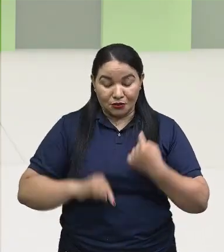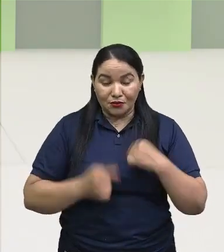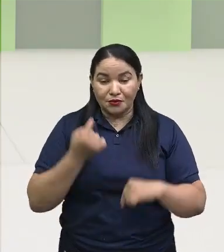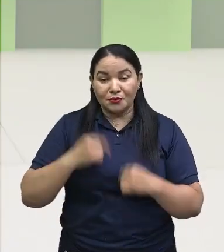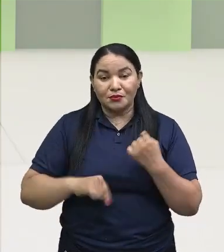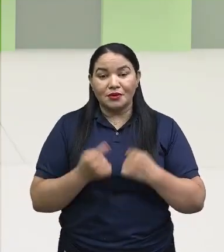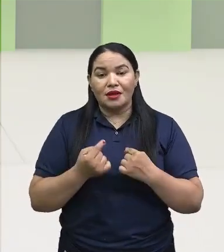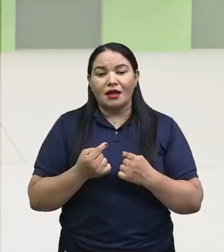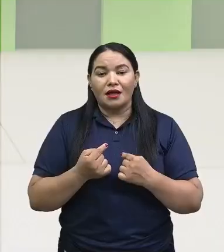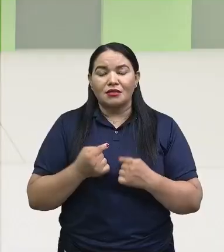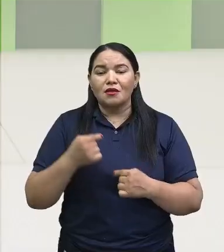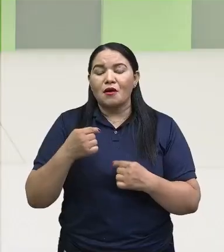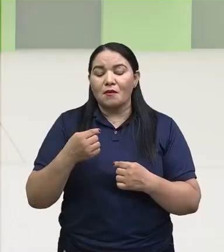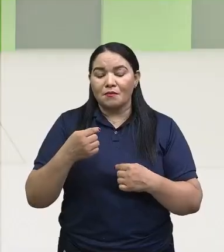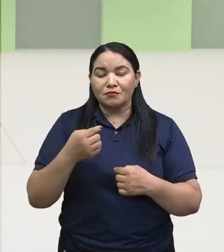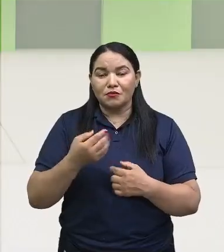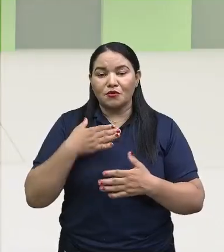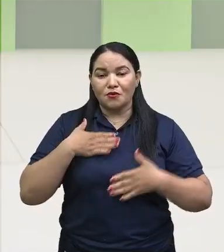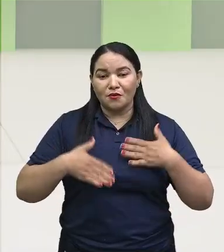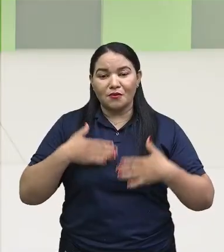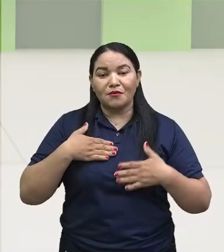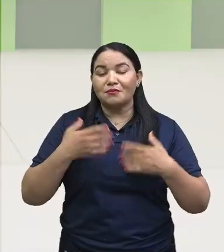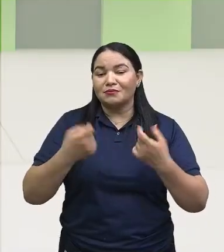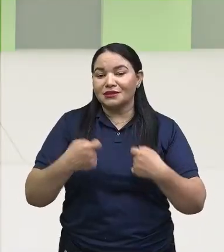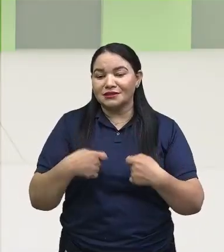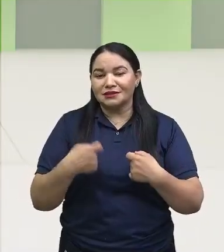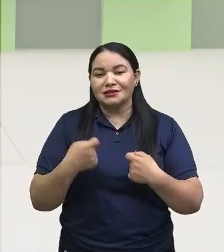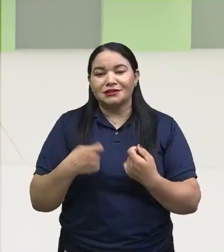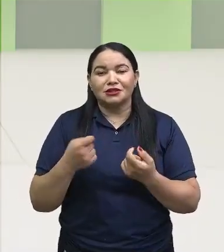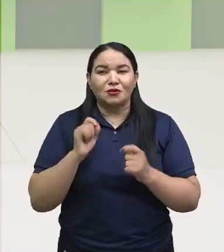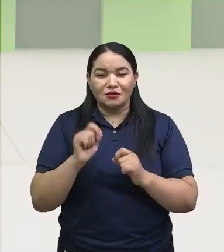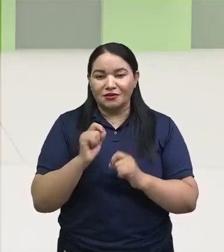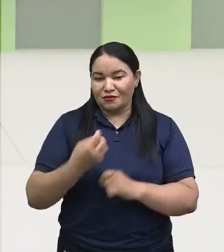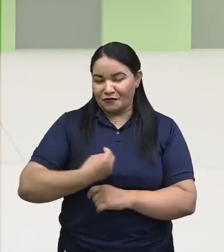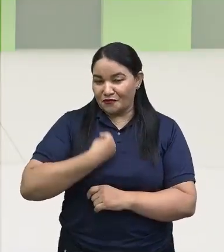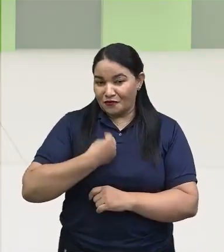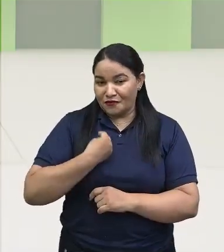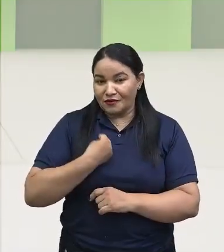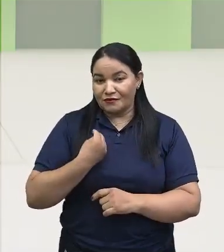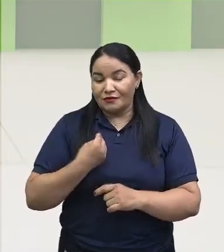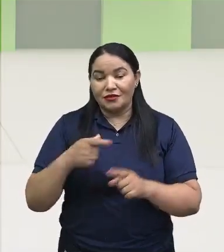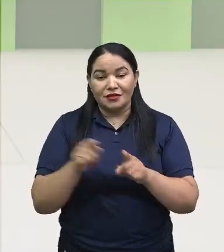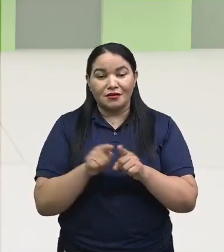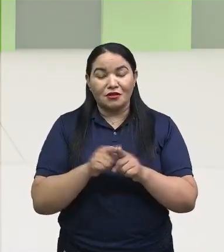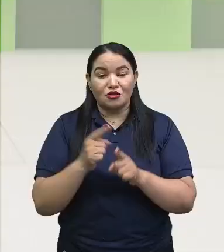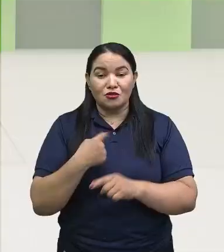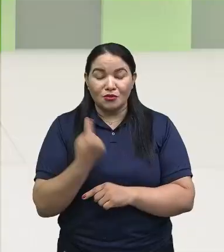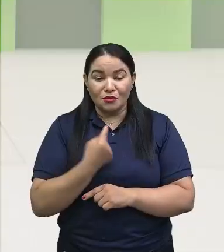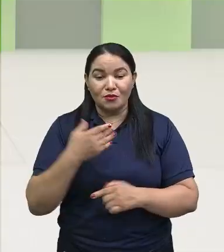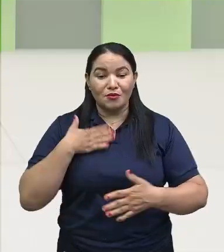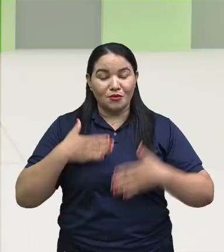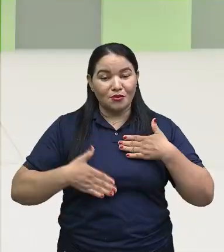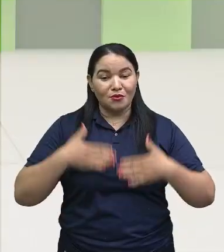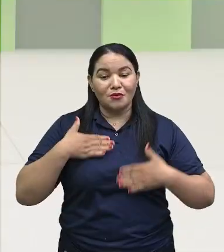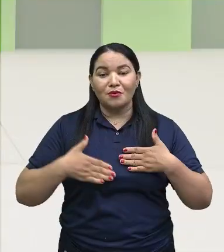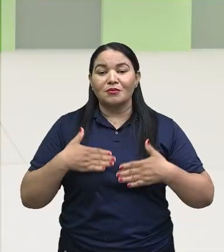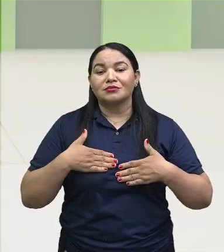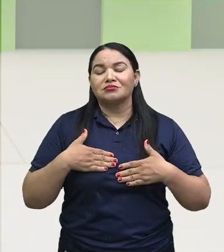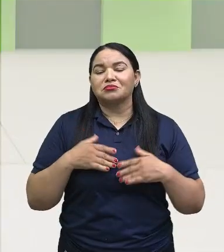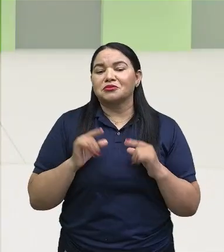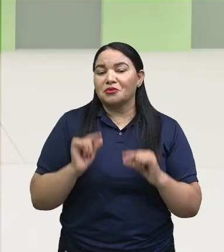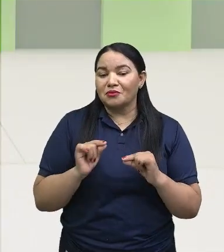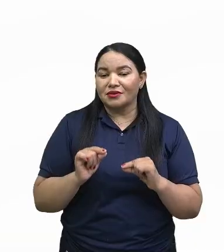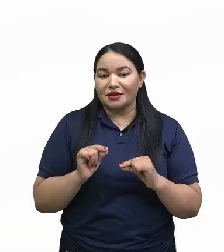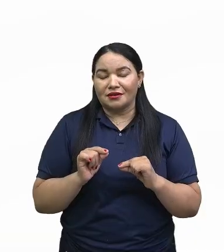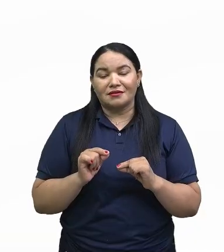um organismo precisa ter, né, para ser considerado ali um ser vivo, o que o corpo desse indivíduo vai realizar. Então